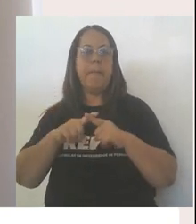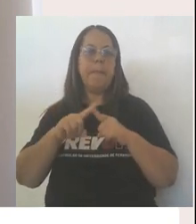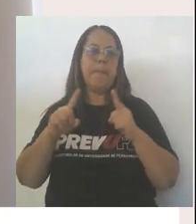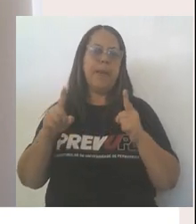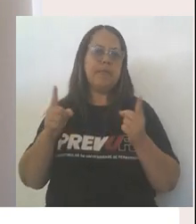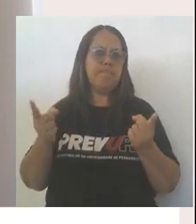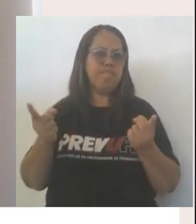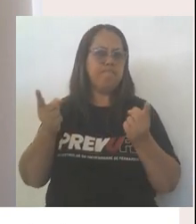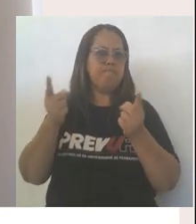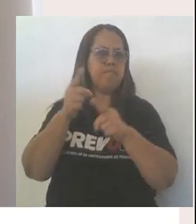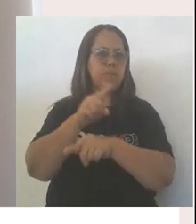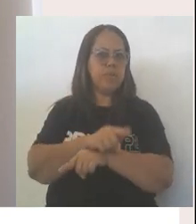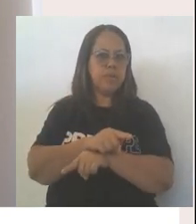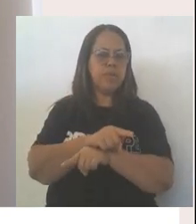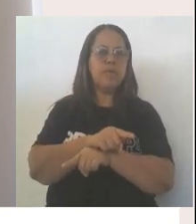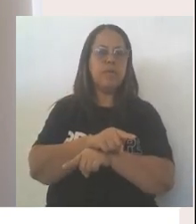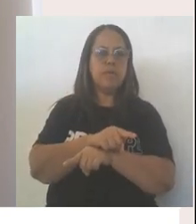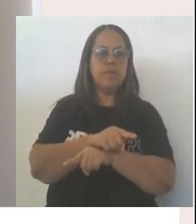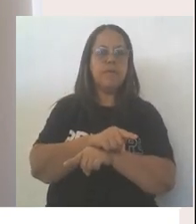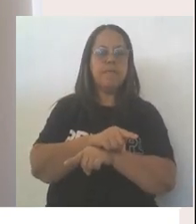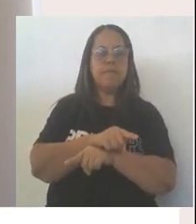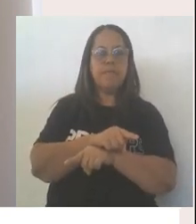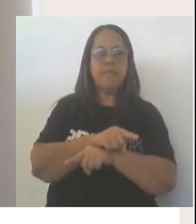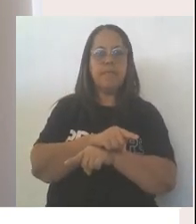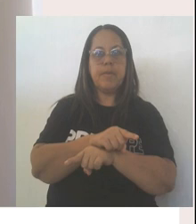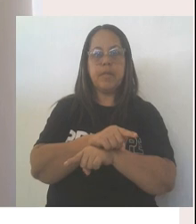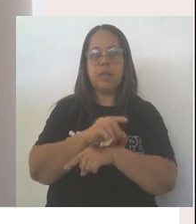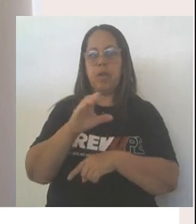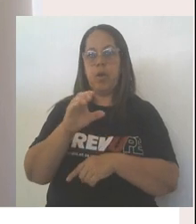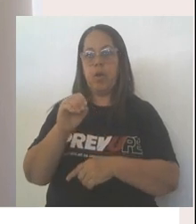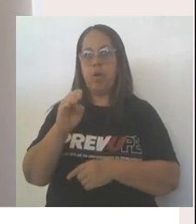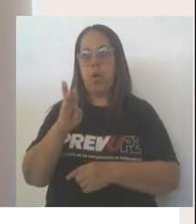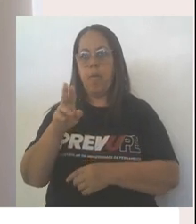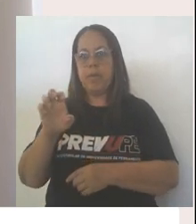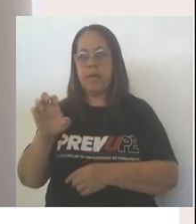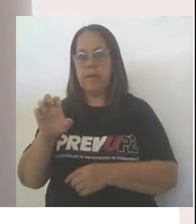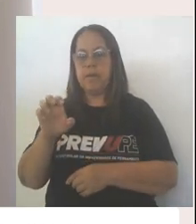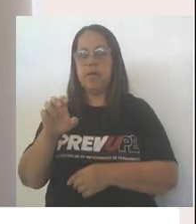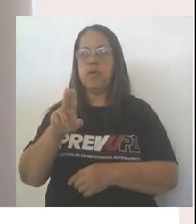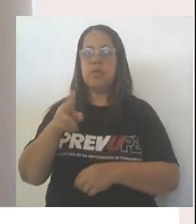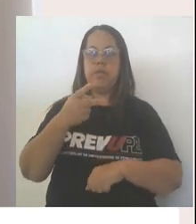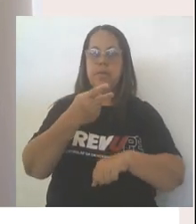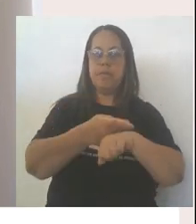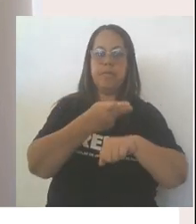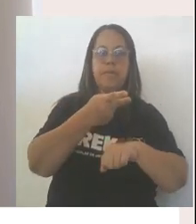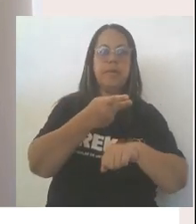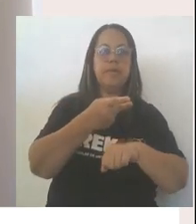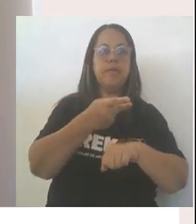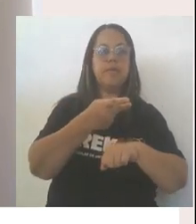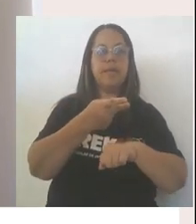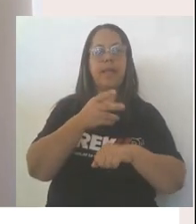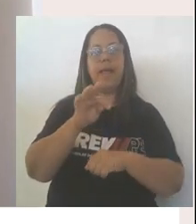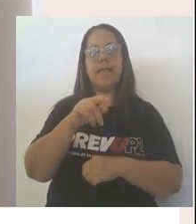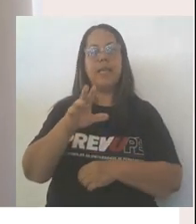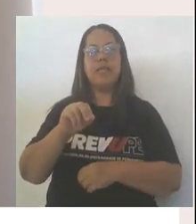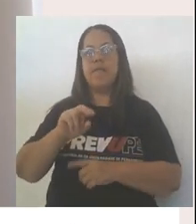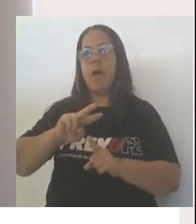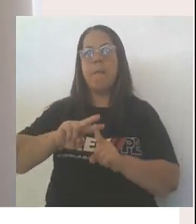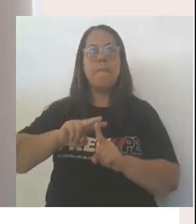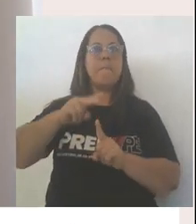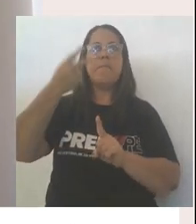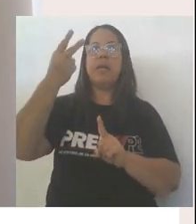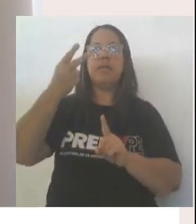Se trocarmos o eletrodo de cobre por um eletrodo de prata, usando como cátodo, a tensão aumentará